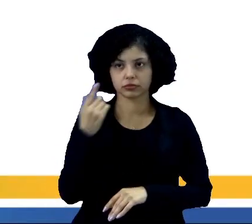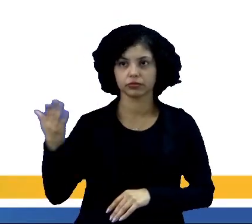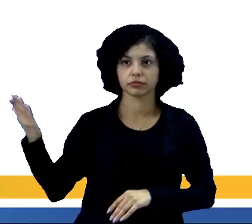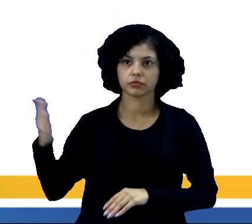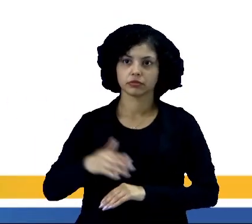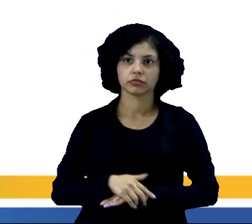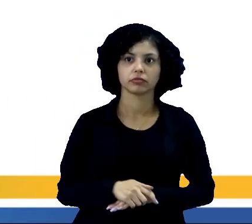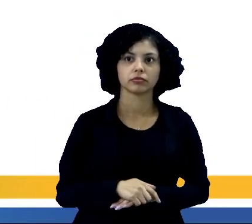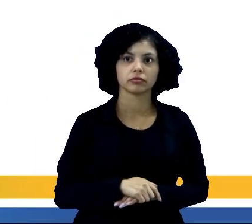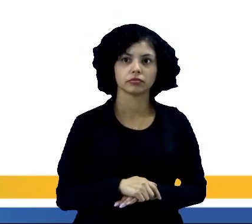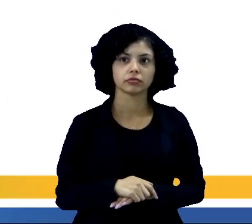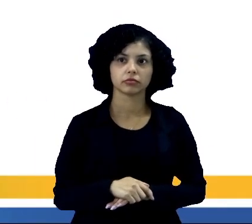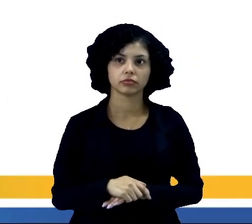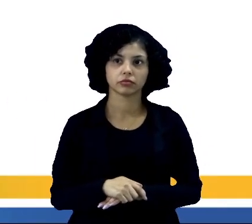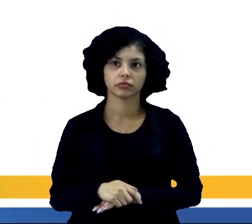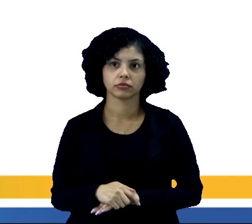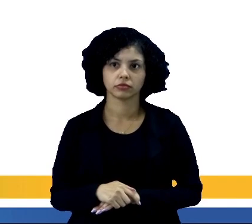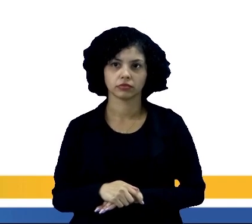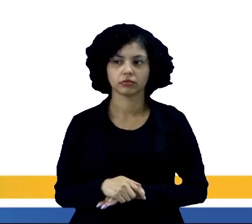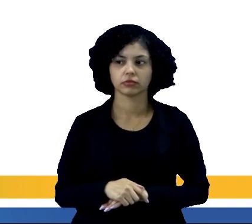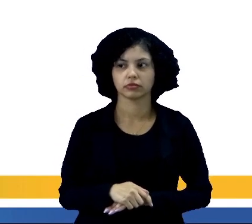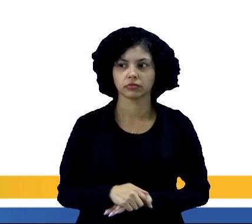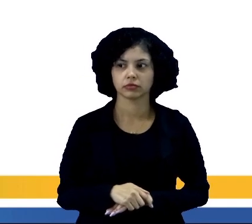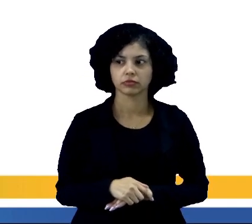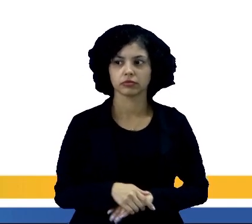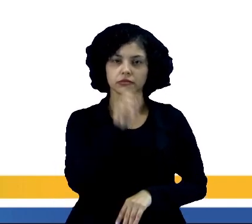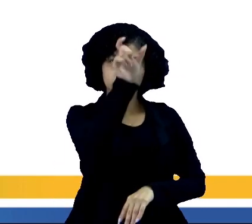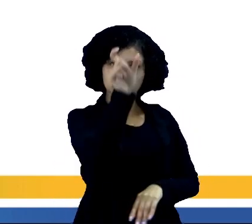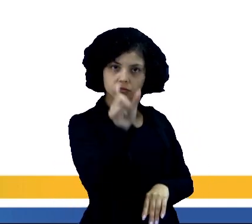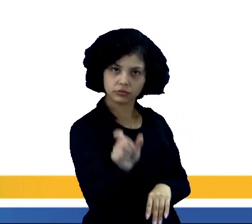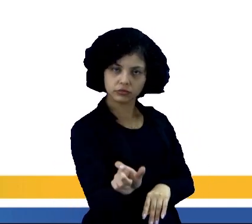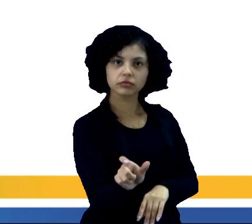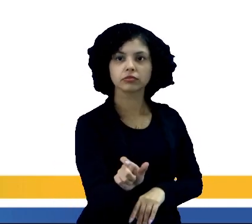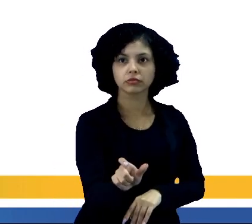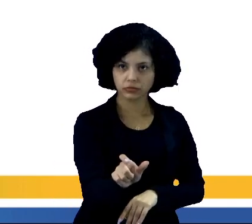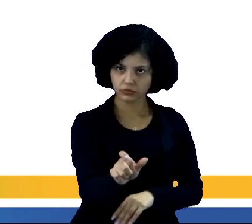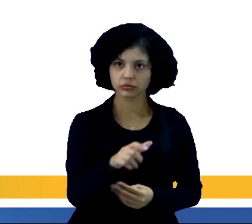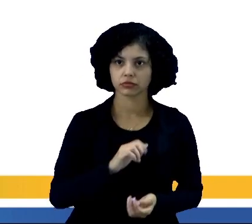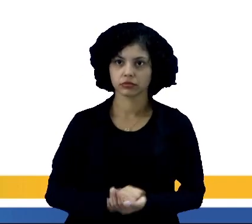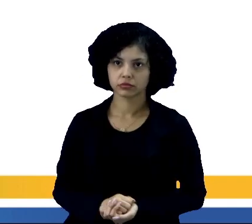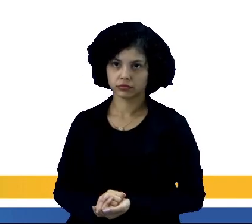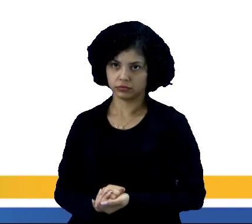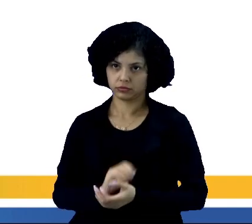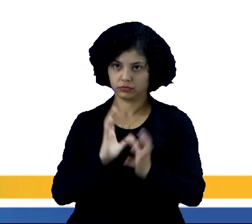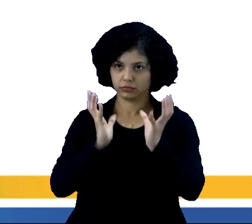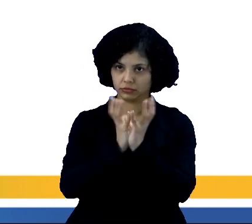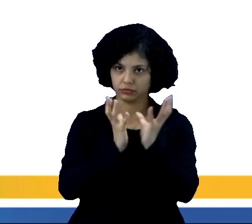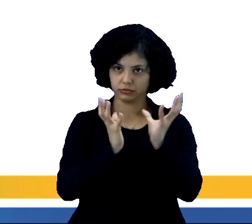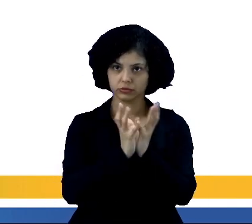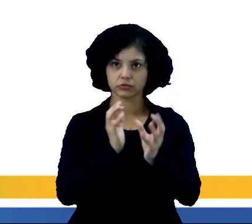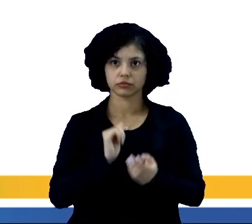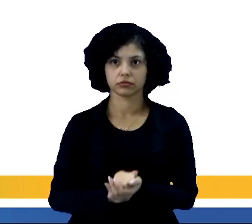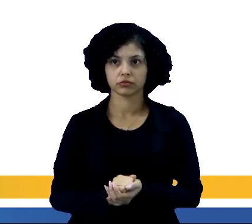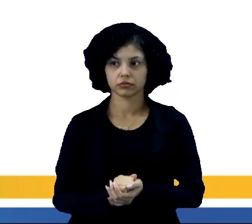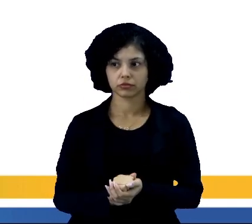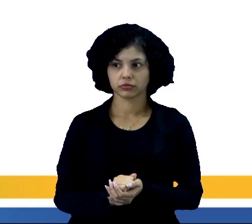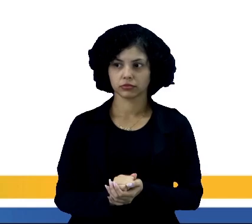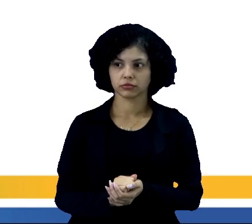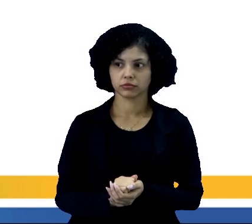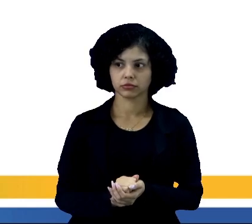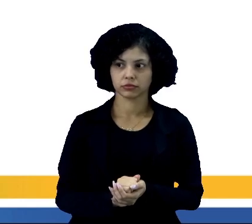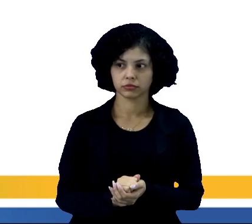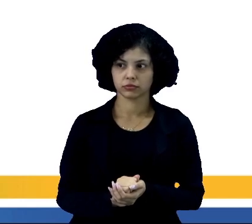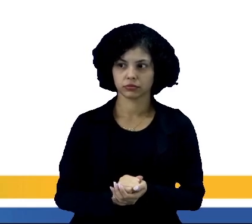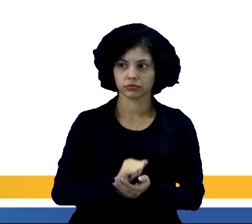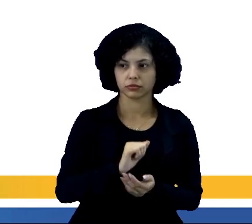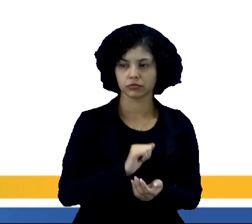aqui para o axial para se aprofundar um pouco nele. Aqui nós temos os três principais conjuntos de ossos, né? Tem a